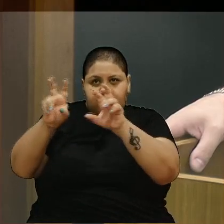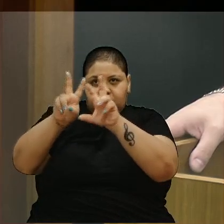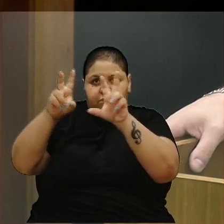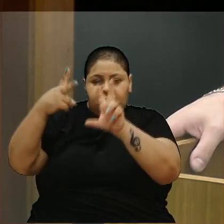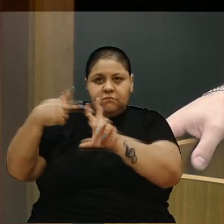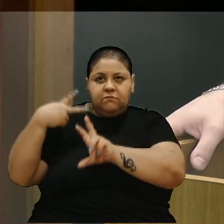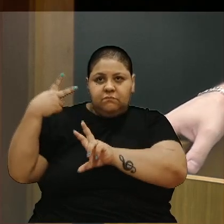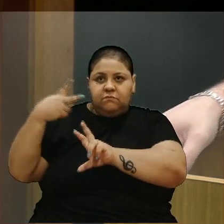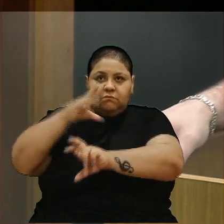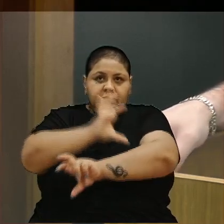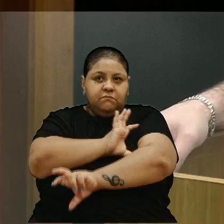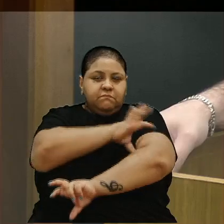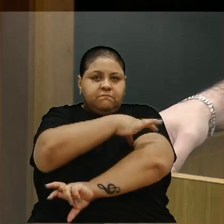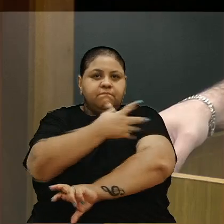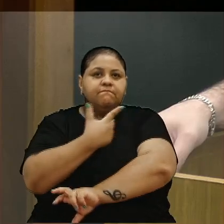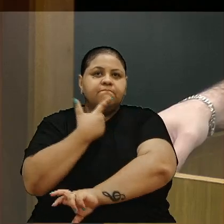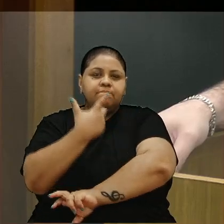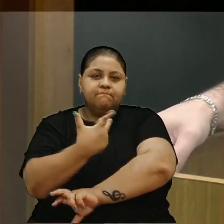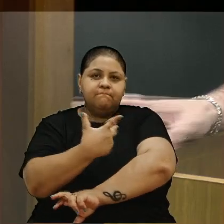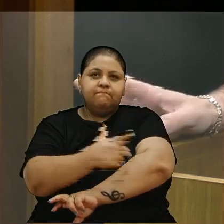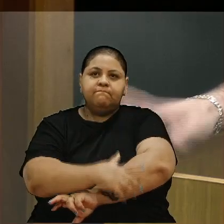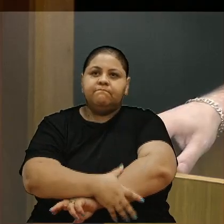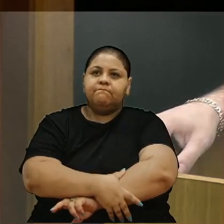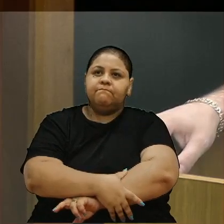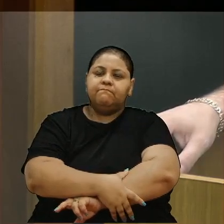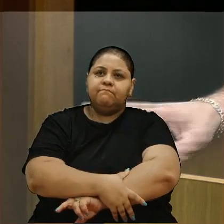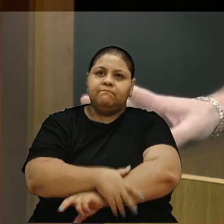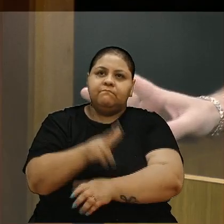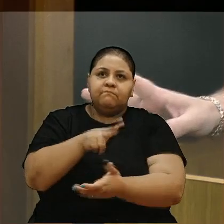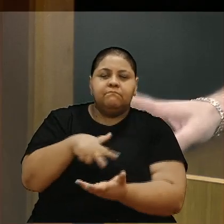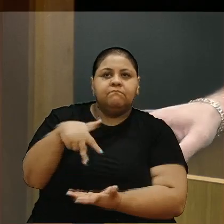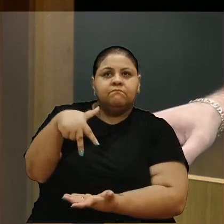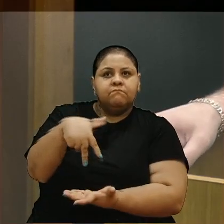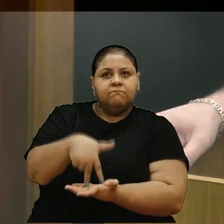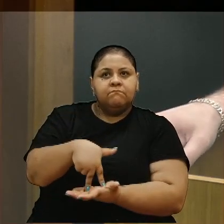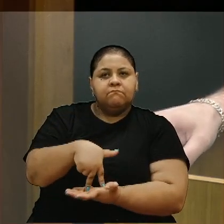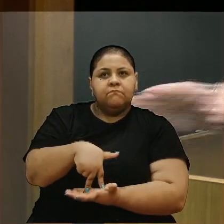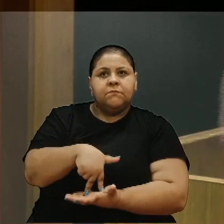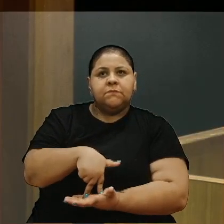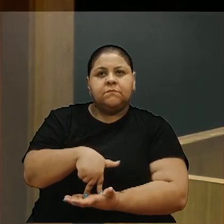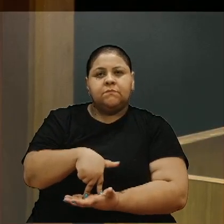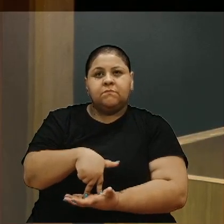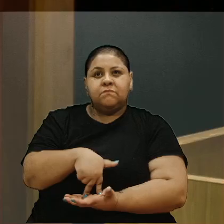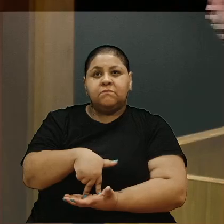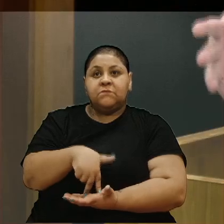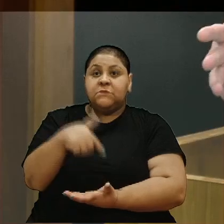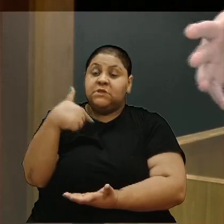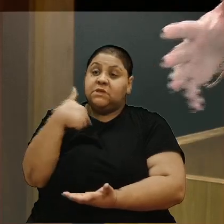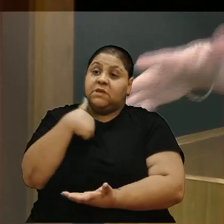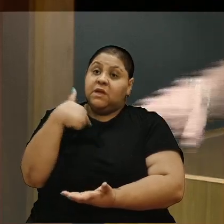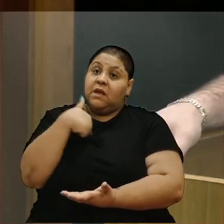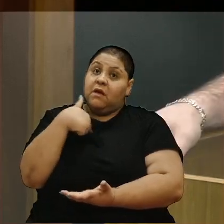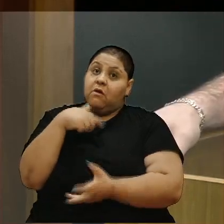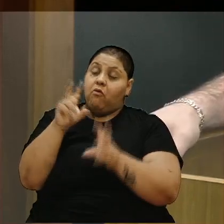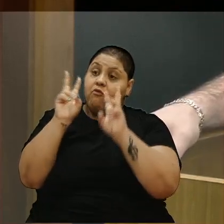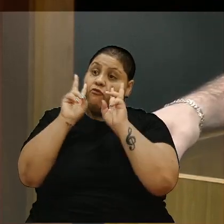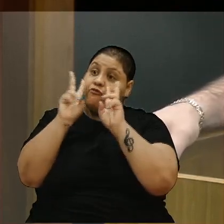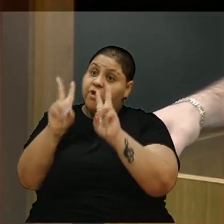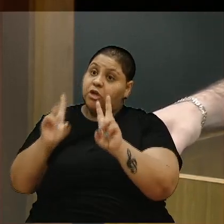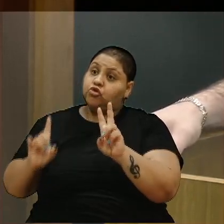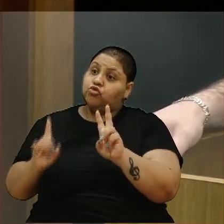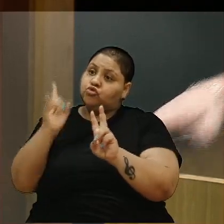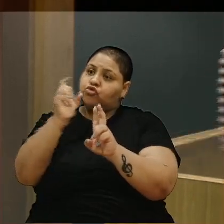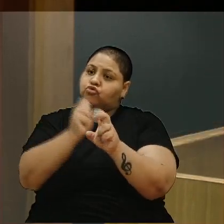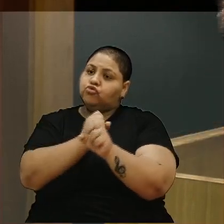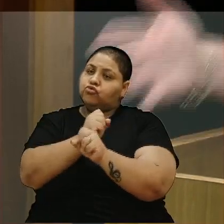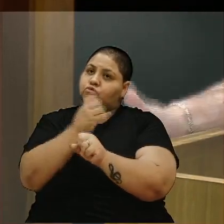vereador Capitão Ramon trouxe, a tribuna que, pelo meu acompanhamento dos últimos 4 anos,